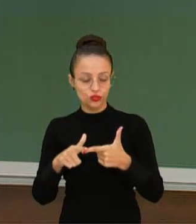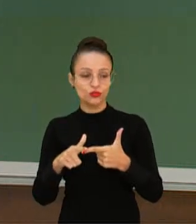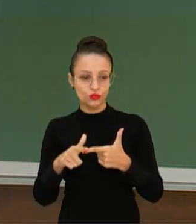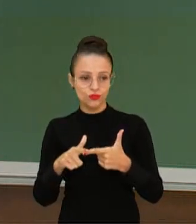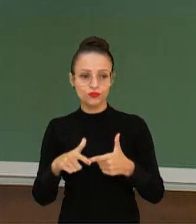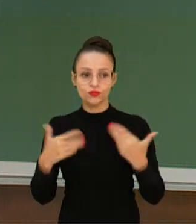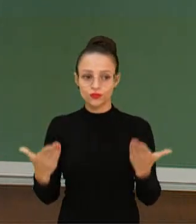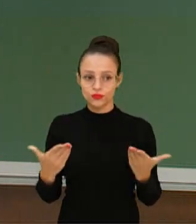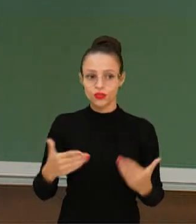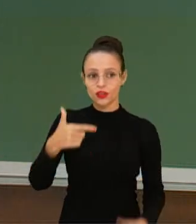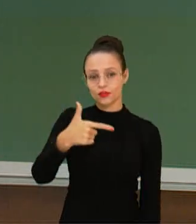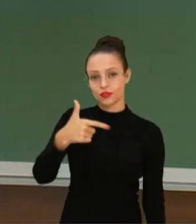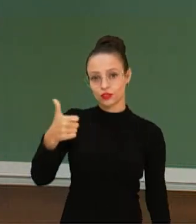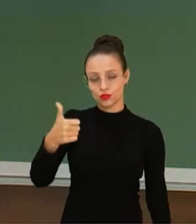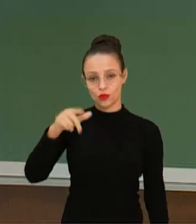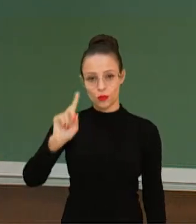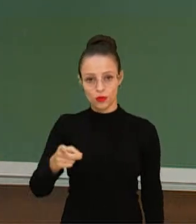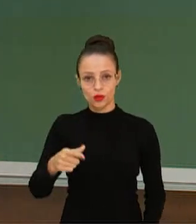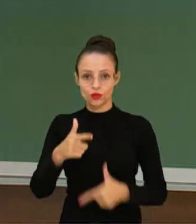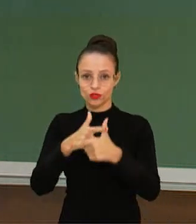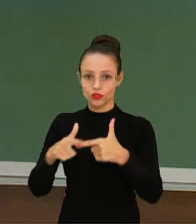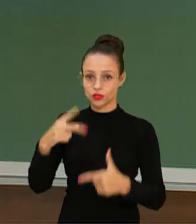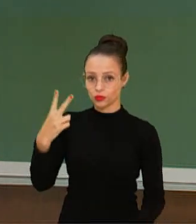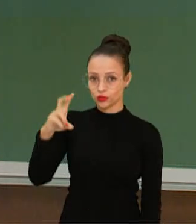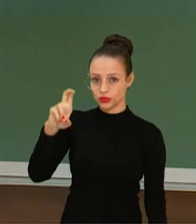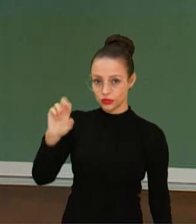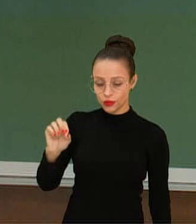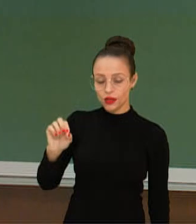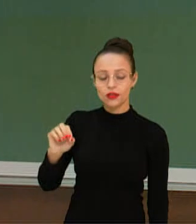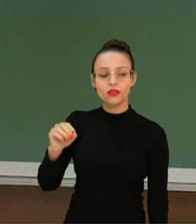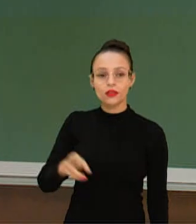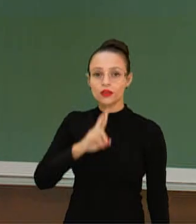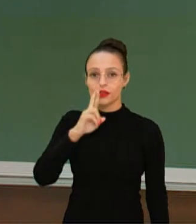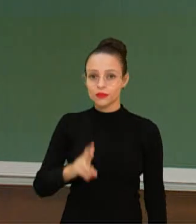dividindo. 21 mil dividido por 250, eu tenho o número